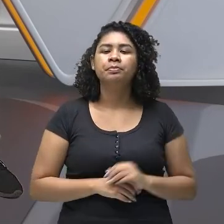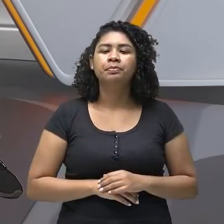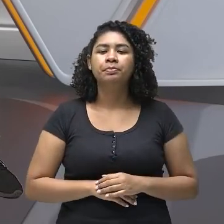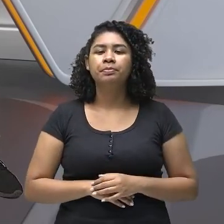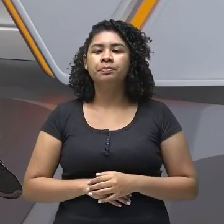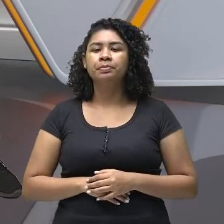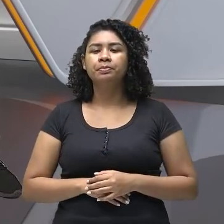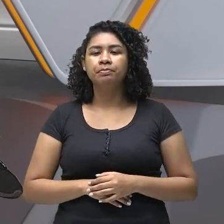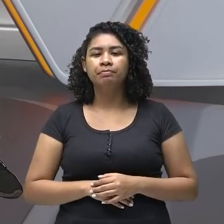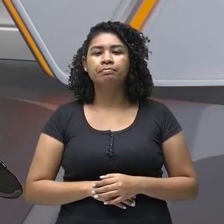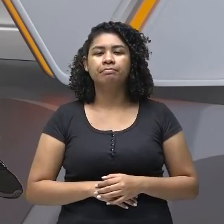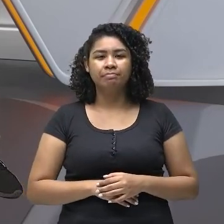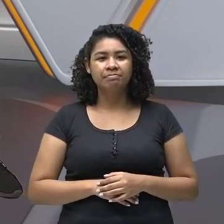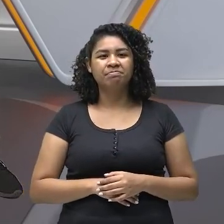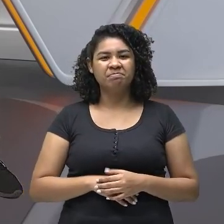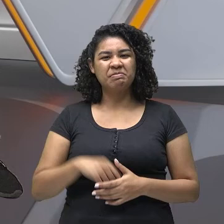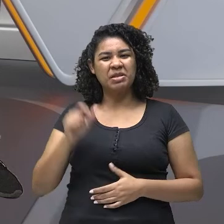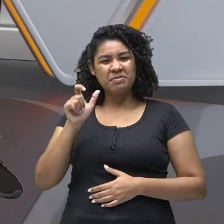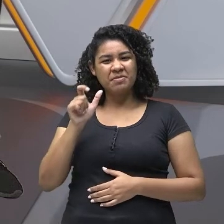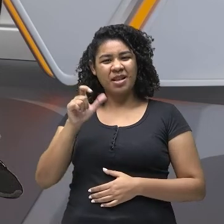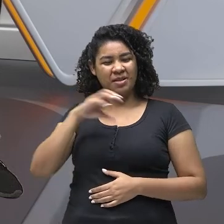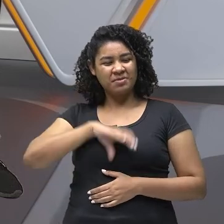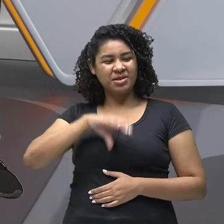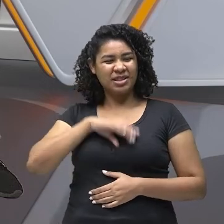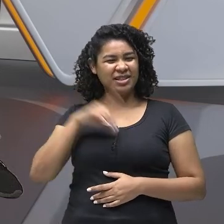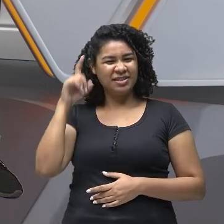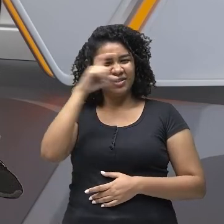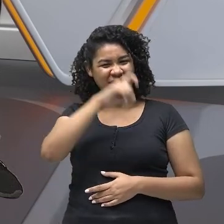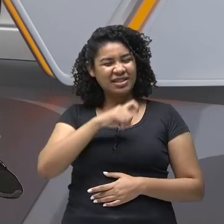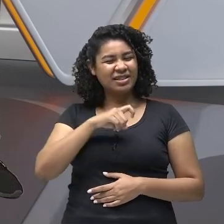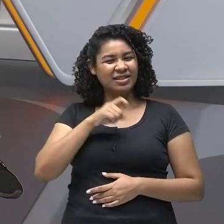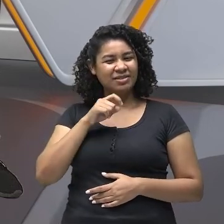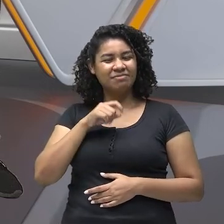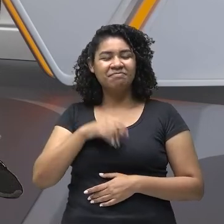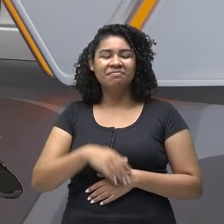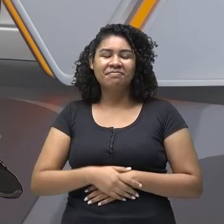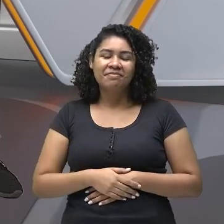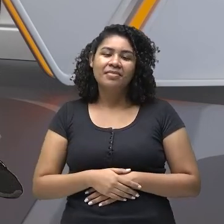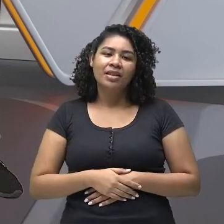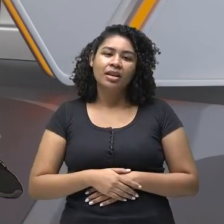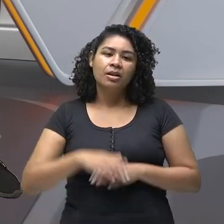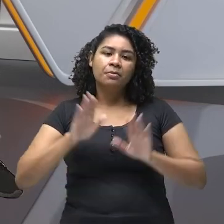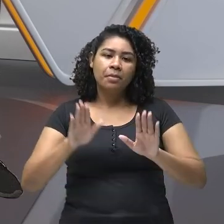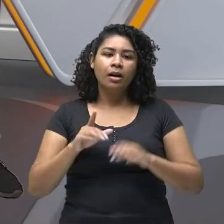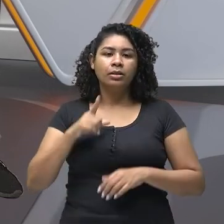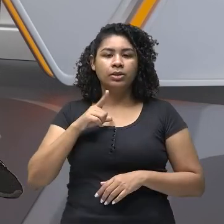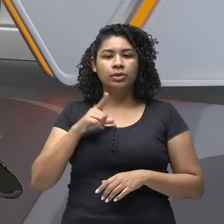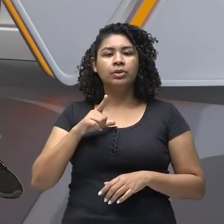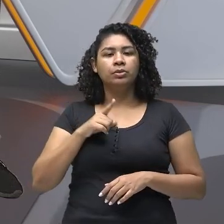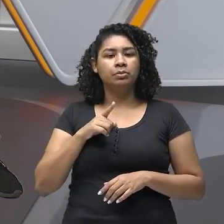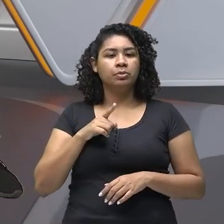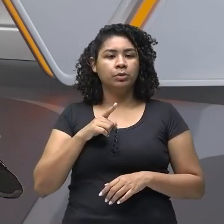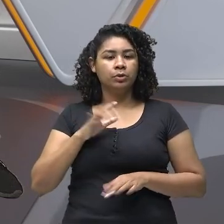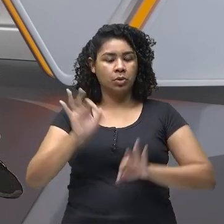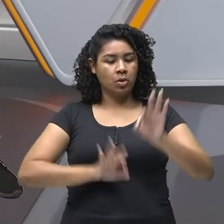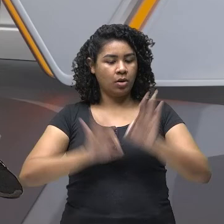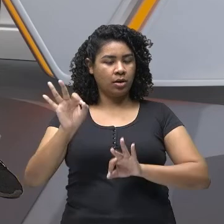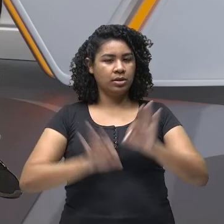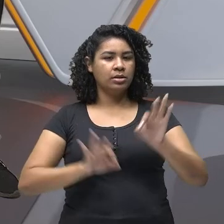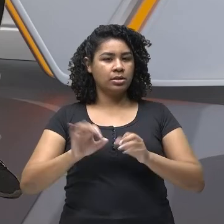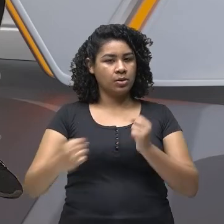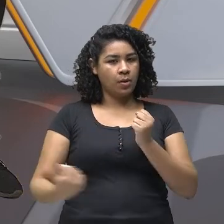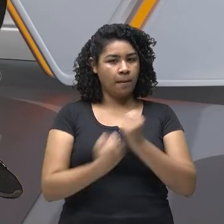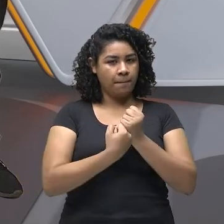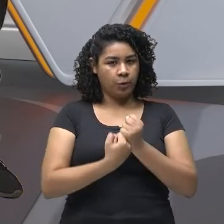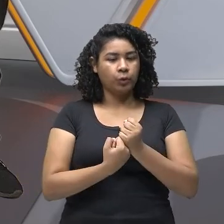institucionalizando, eita, trava-língua, né? Os seus sistemas de apoio e de governança. Entretanto,